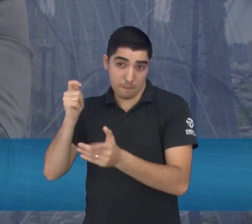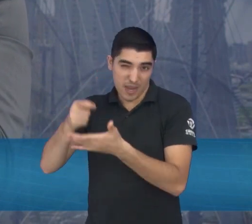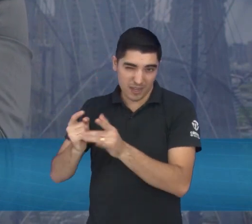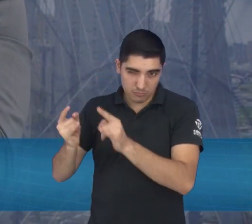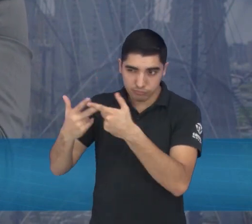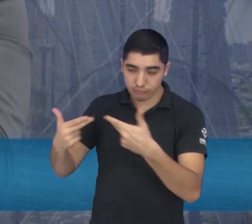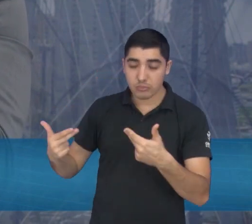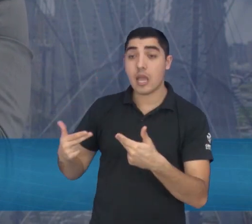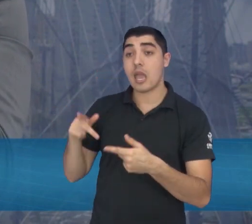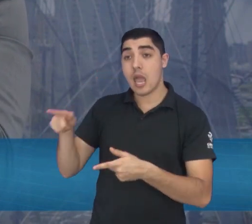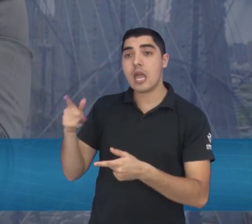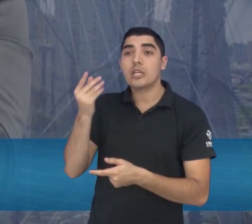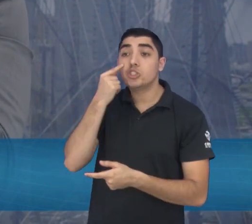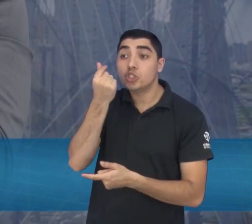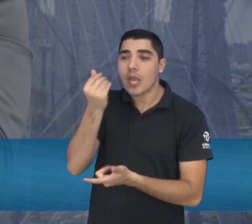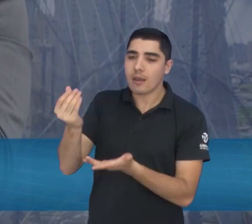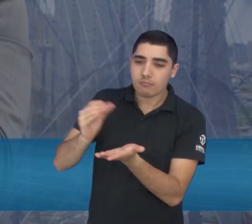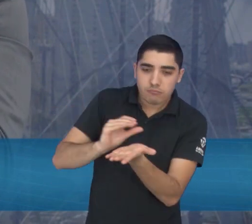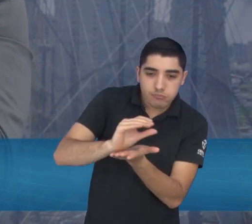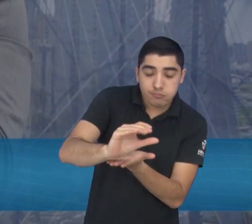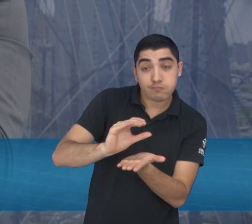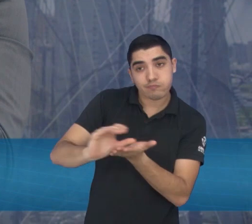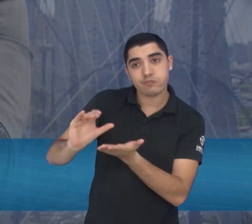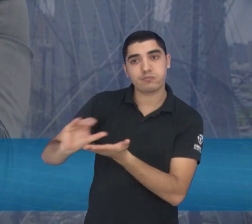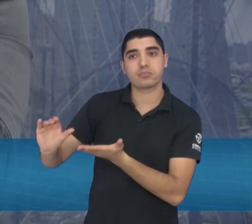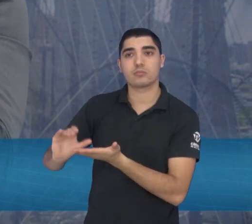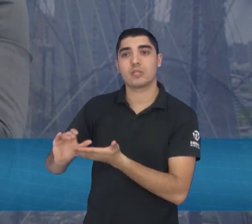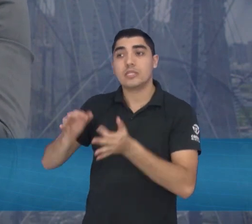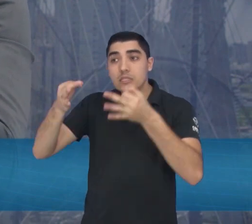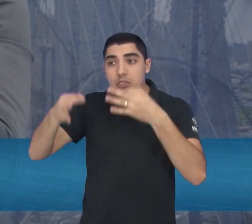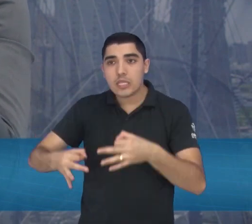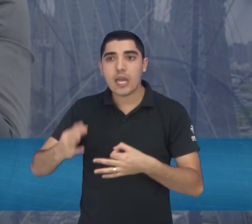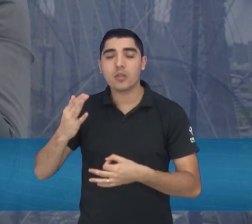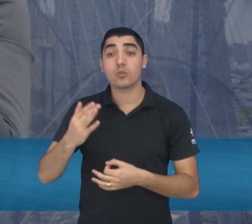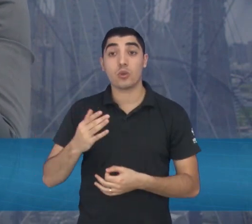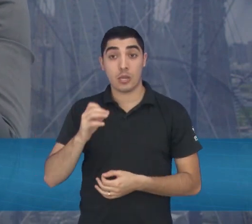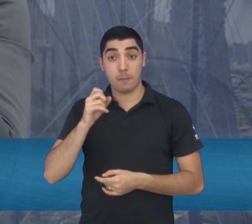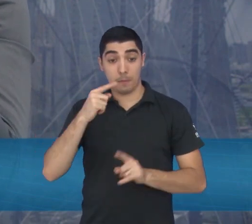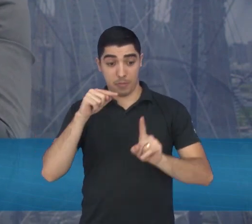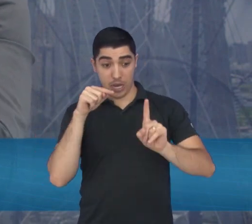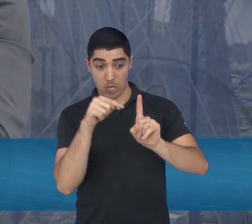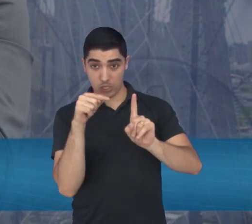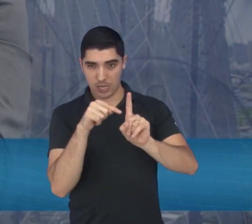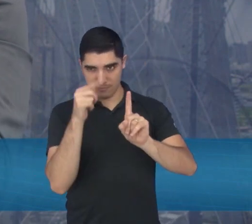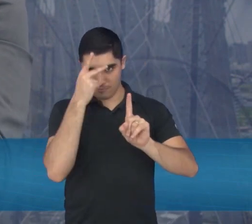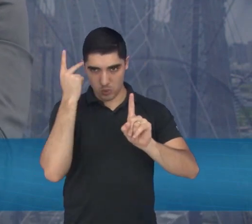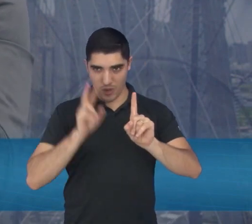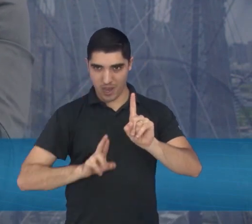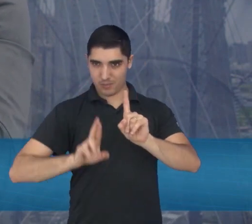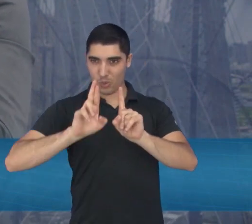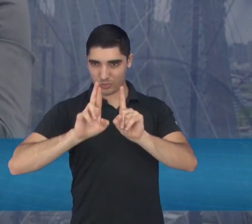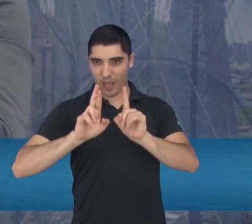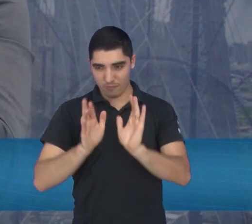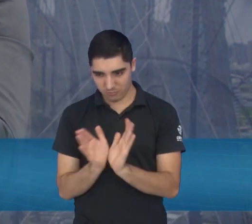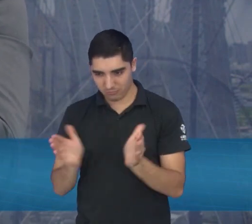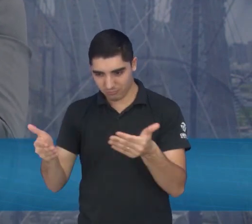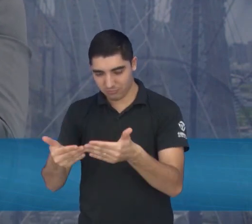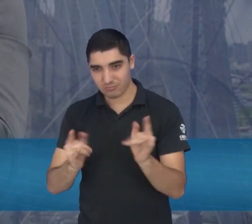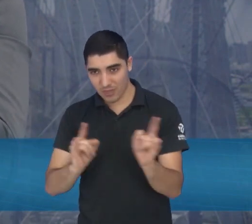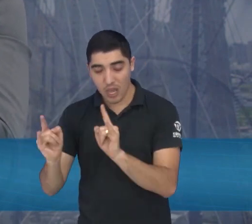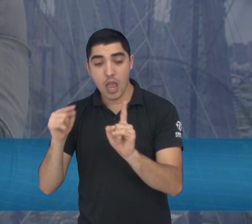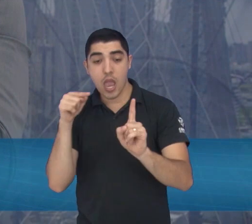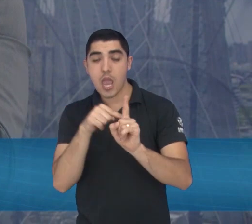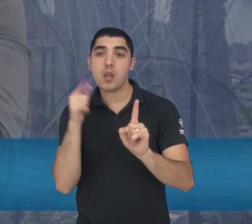para o síndico, ele poder fazer uma boa gestão. A partir do momento que ele coloca a tecnologia no condomínio dele,